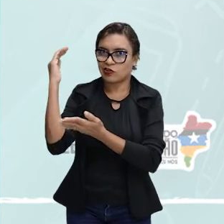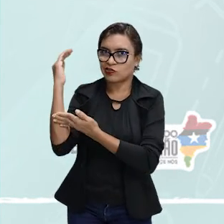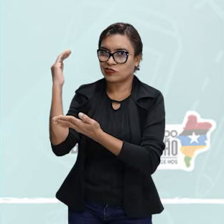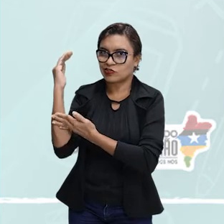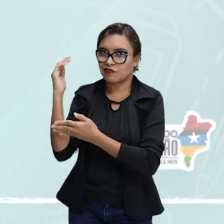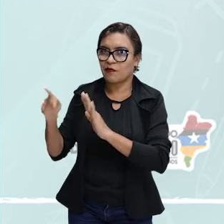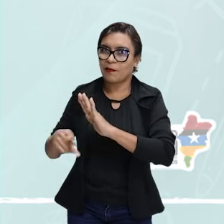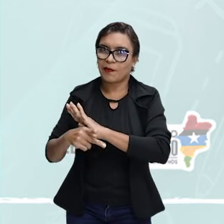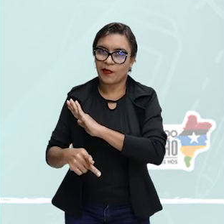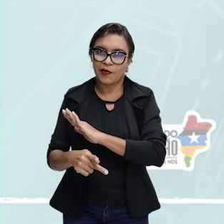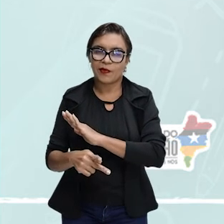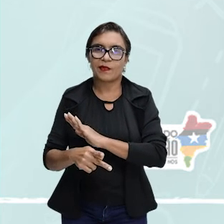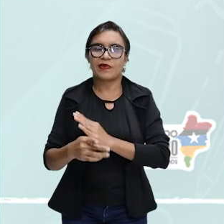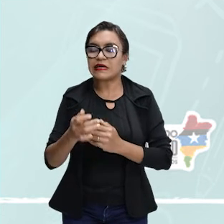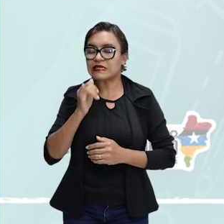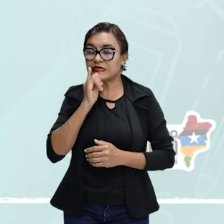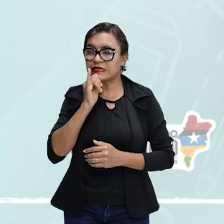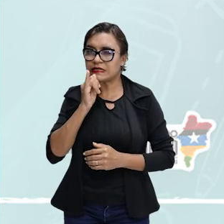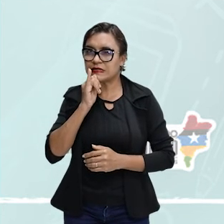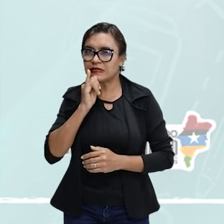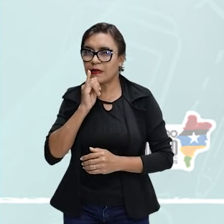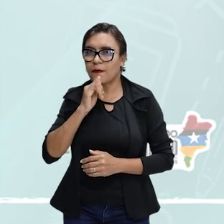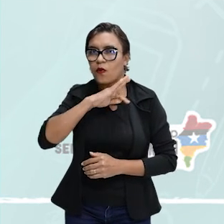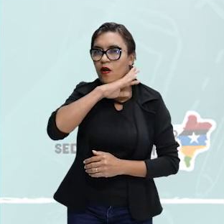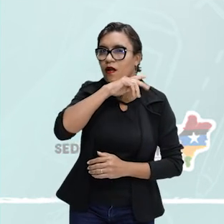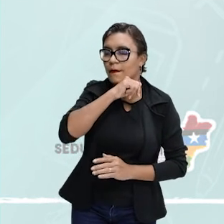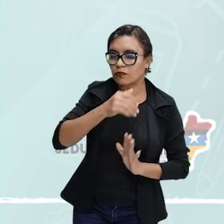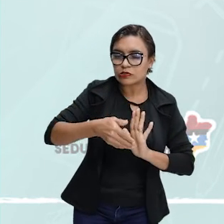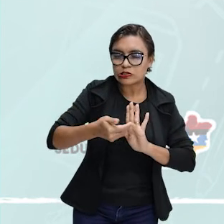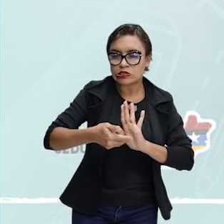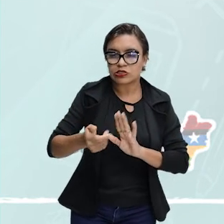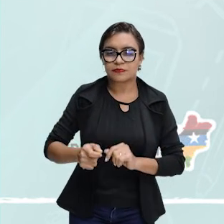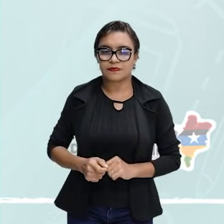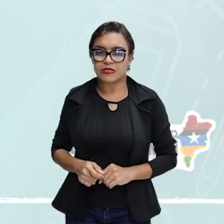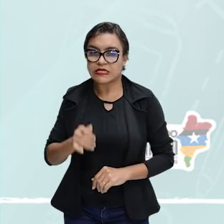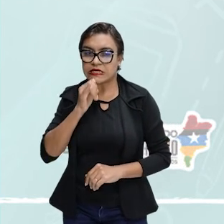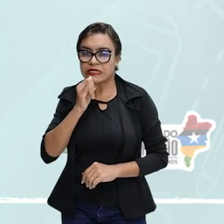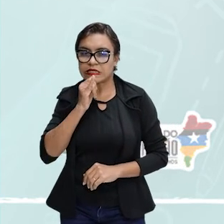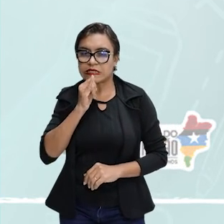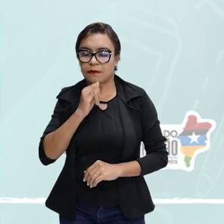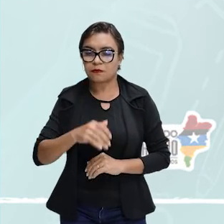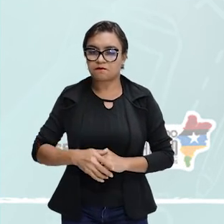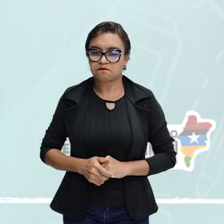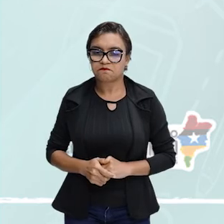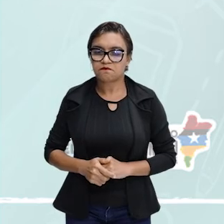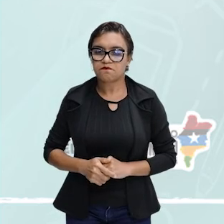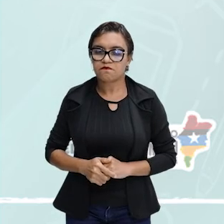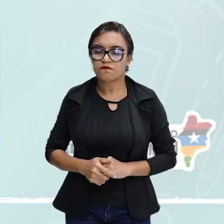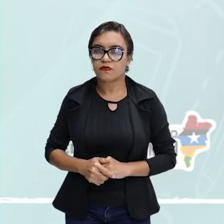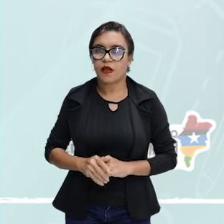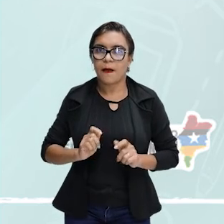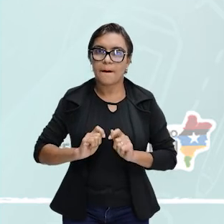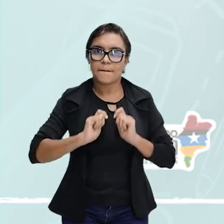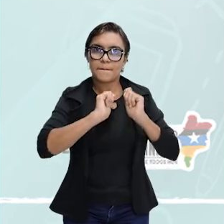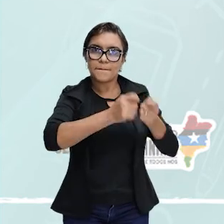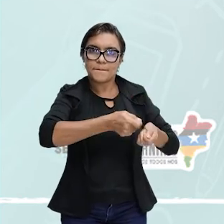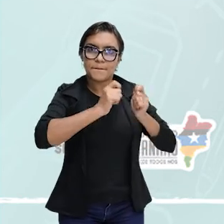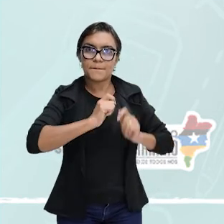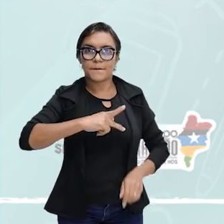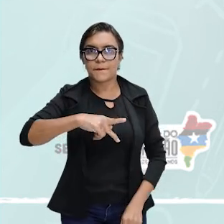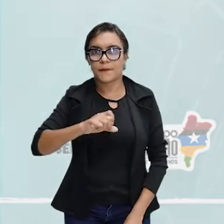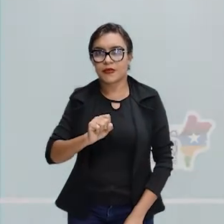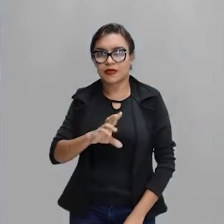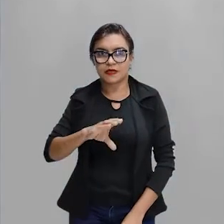É basicamente, galera, concentrado na pesca e na caça, tá? Quando, por exemplo, comunidades vão lá e fazem a pesca, elas estão praticando o